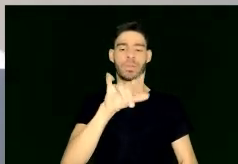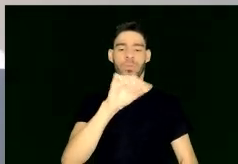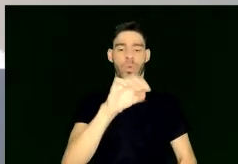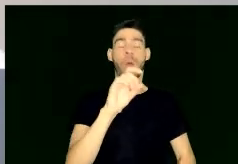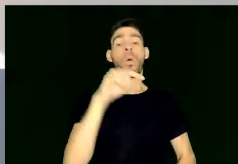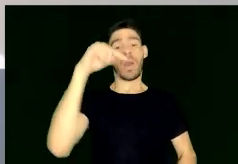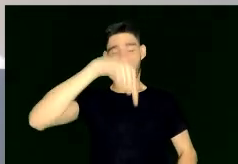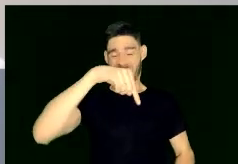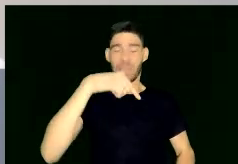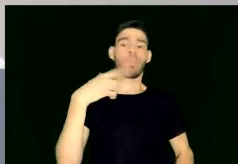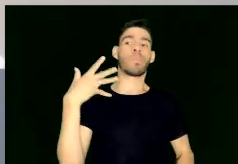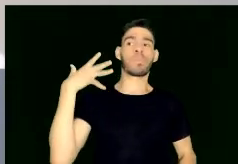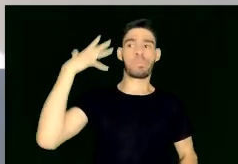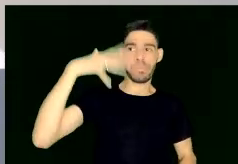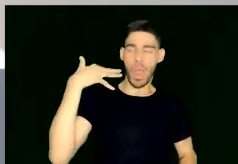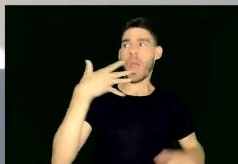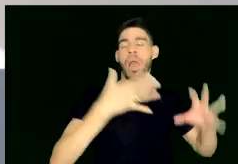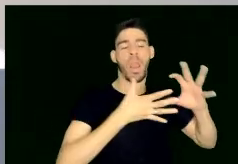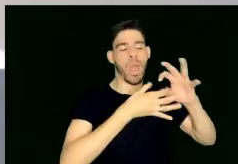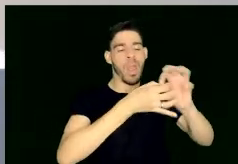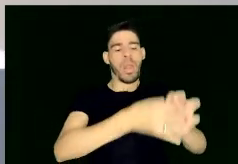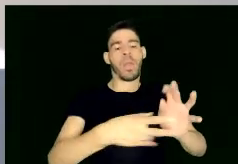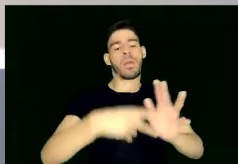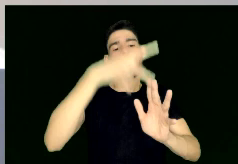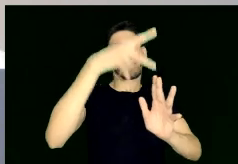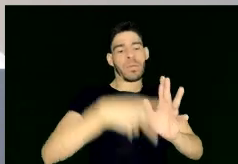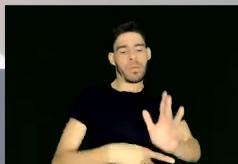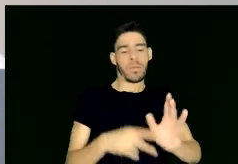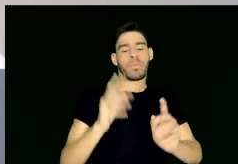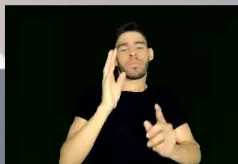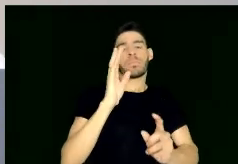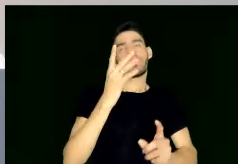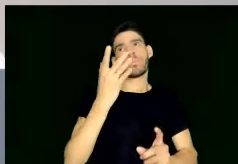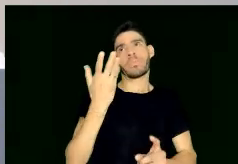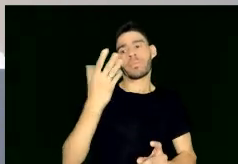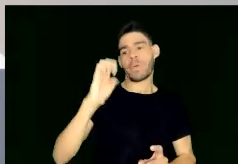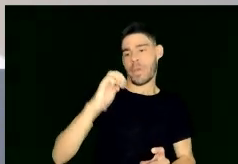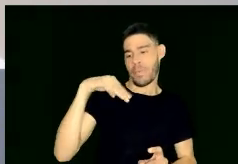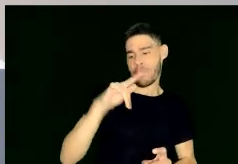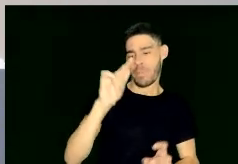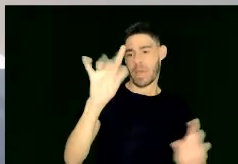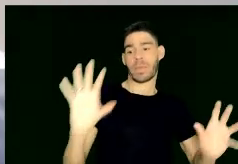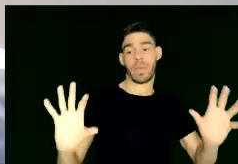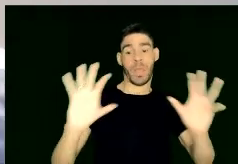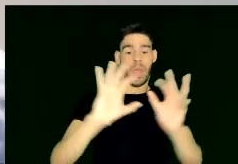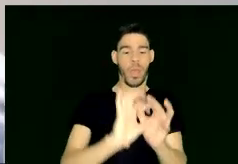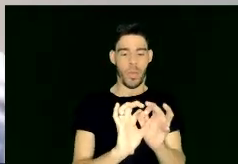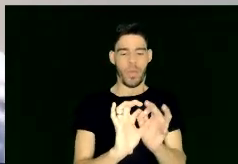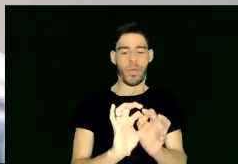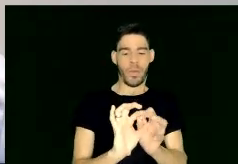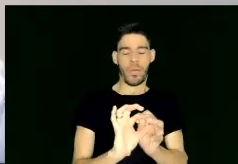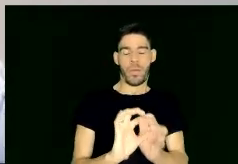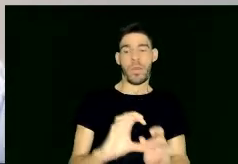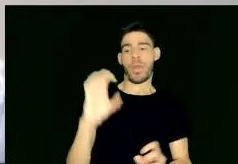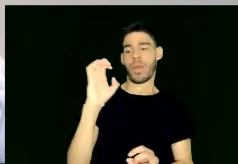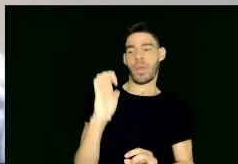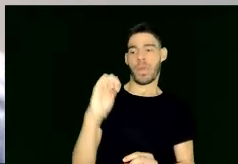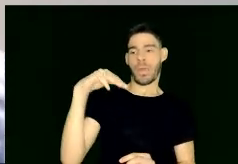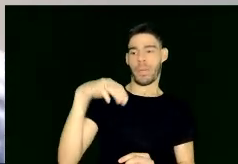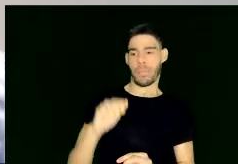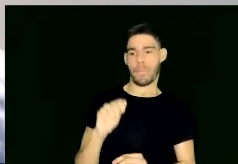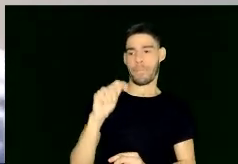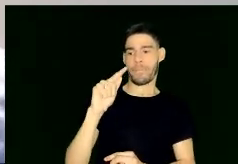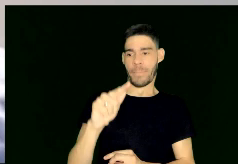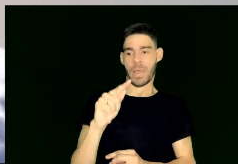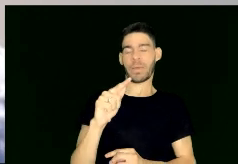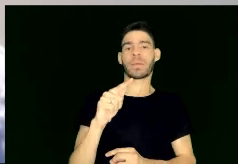Este vídeo é realizado no contexto do programa de vídeos da EMAG Conecta, da